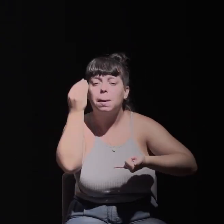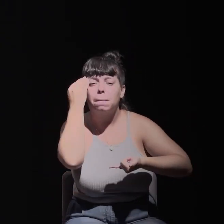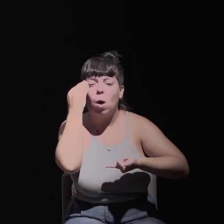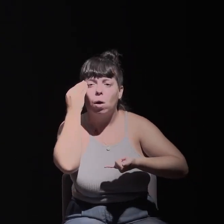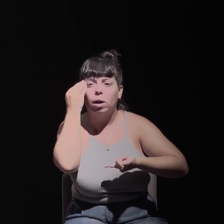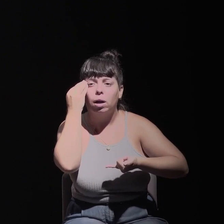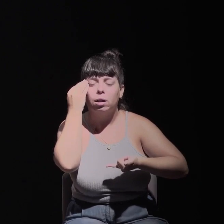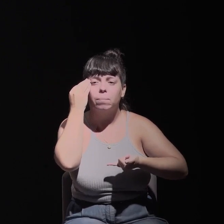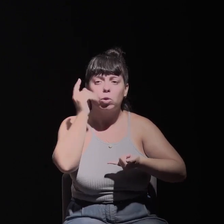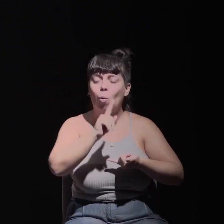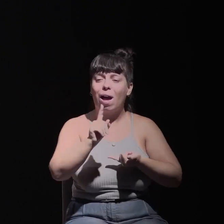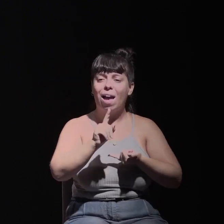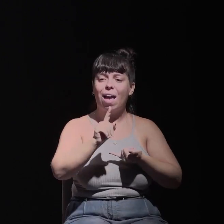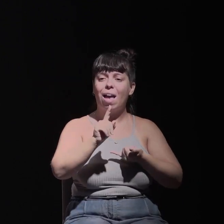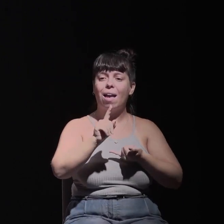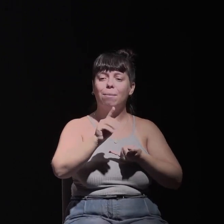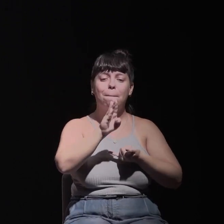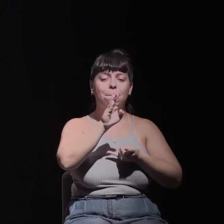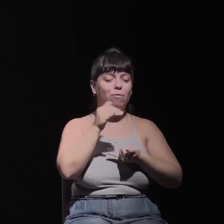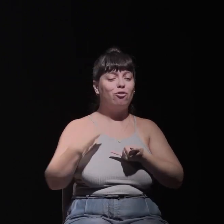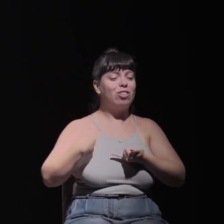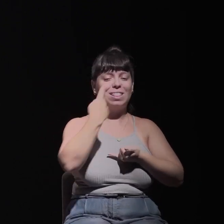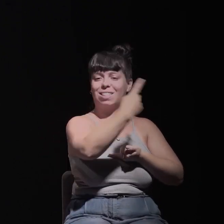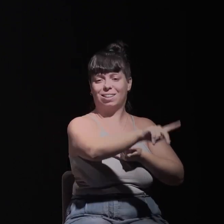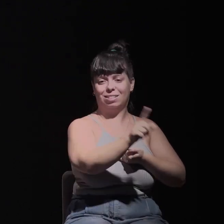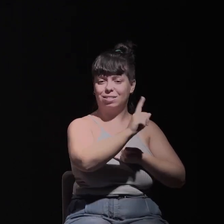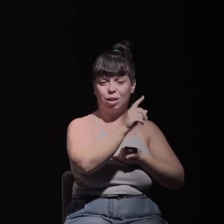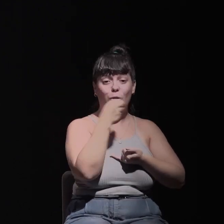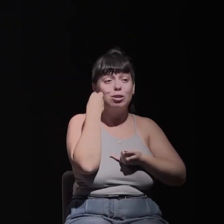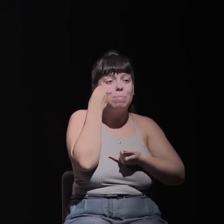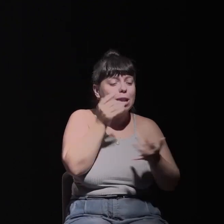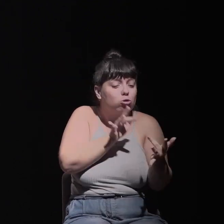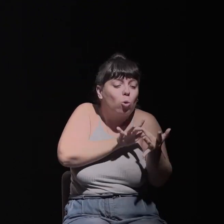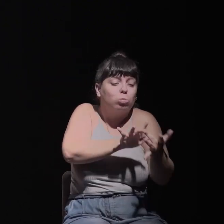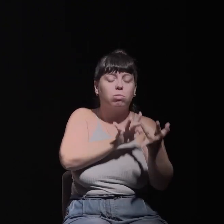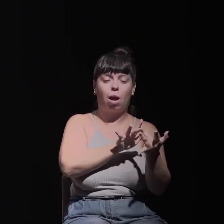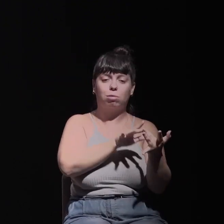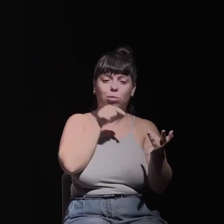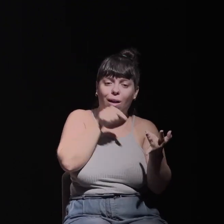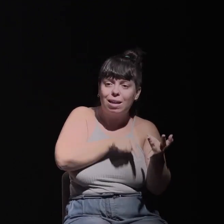produto final, não é a biografia, é a experiência do contato.